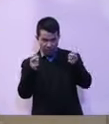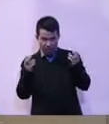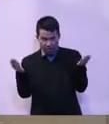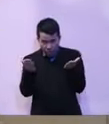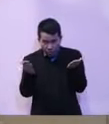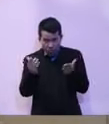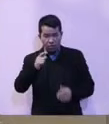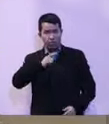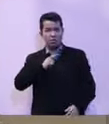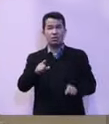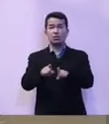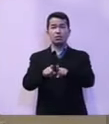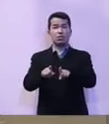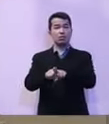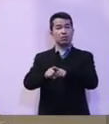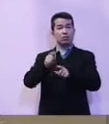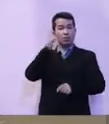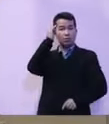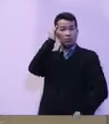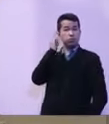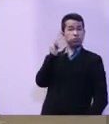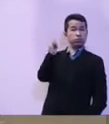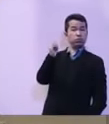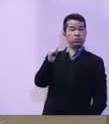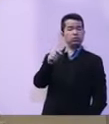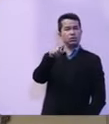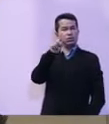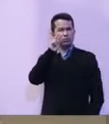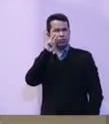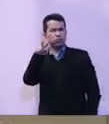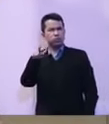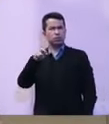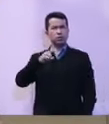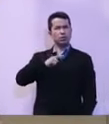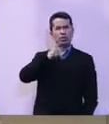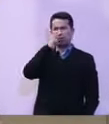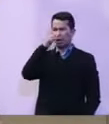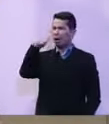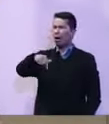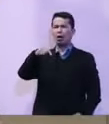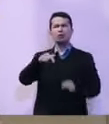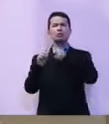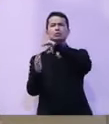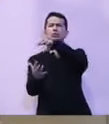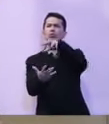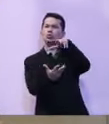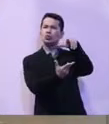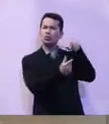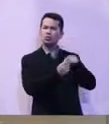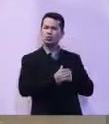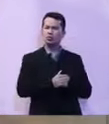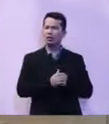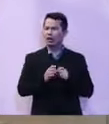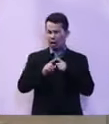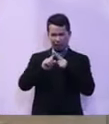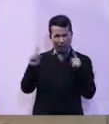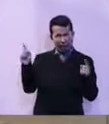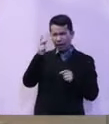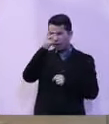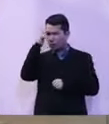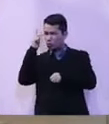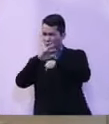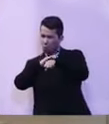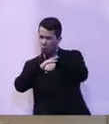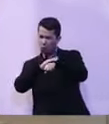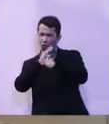como uma salvação terrena, libertação do inimigo. Mas quando ele fala que não vai ter mais ninguém